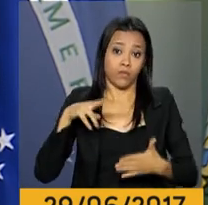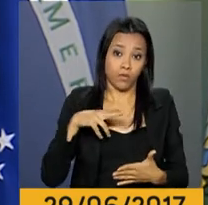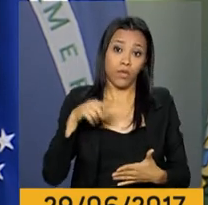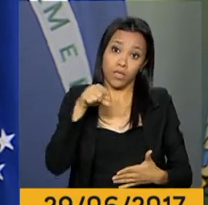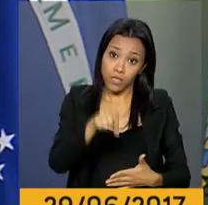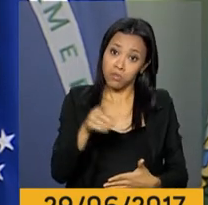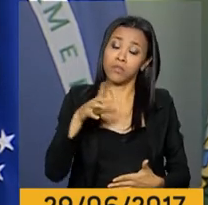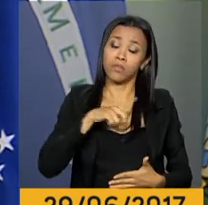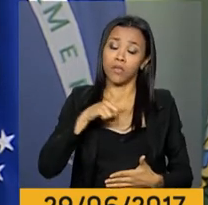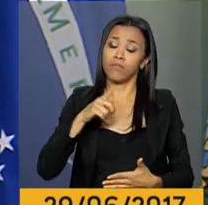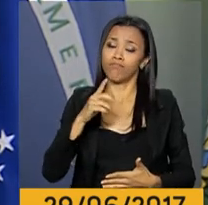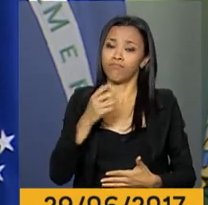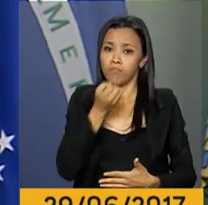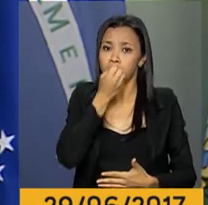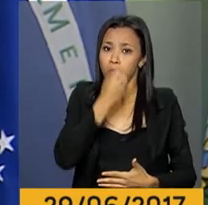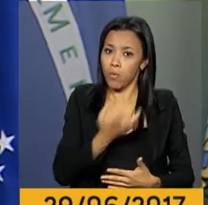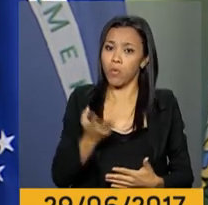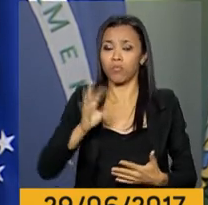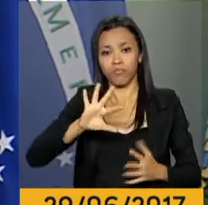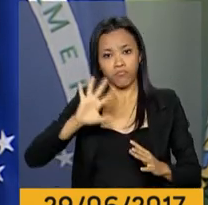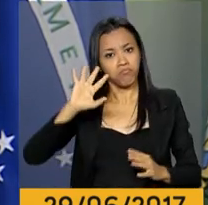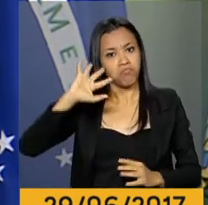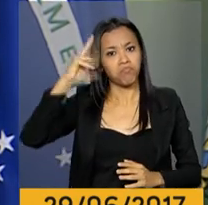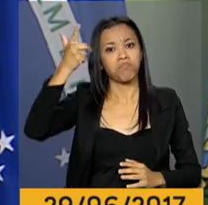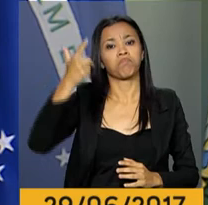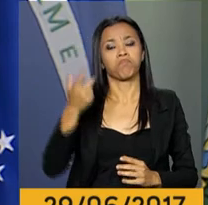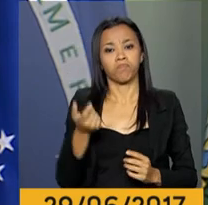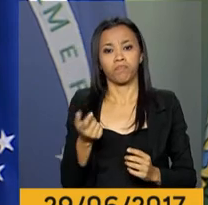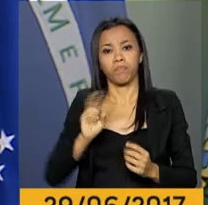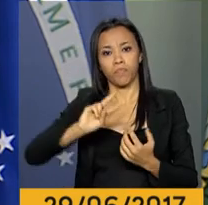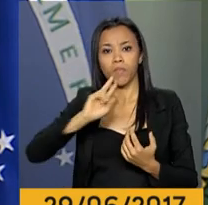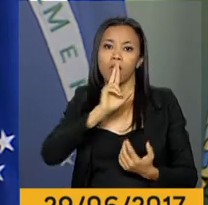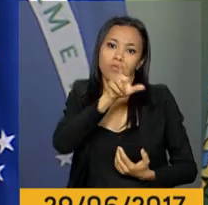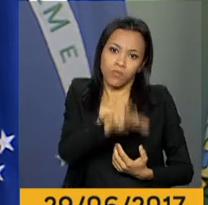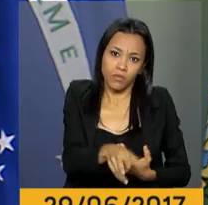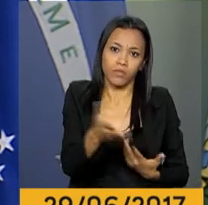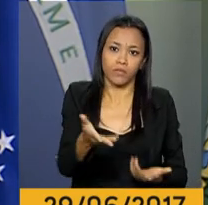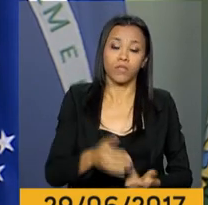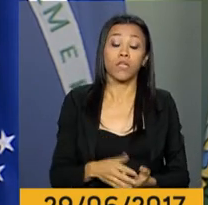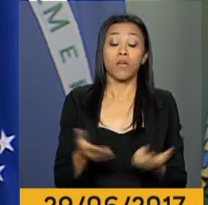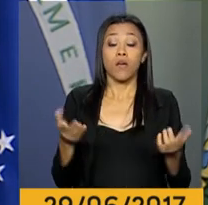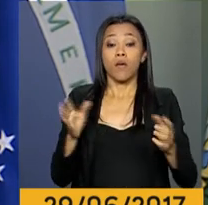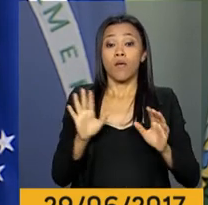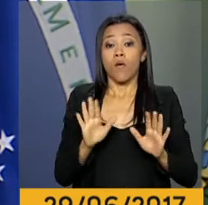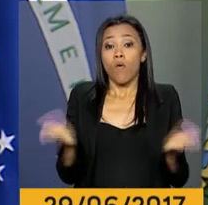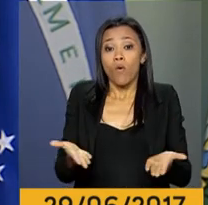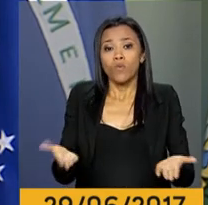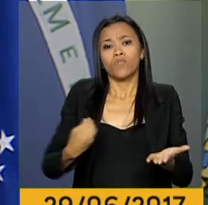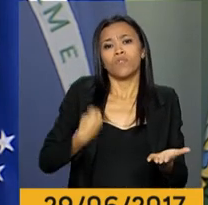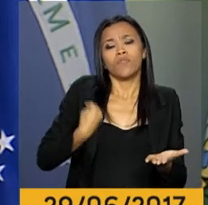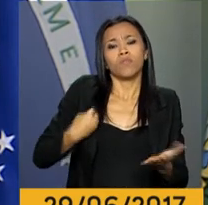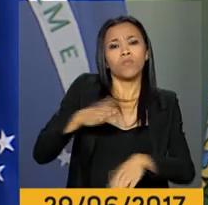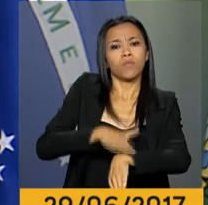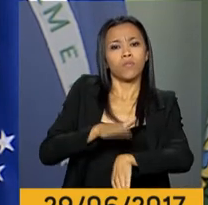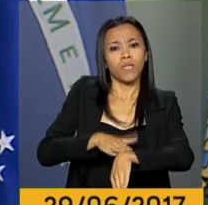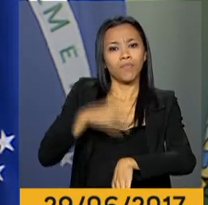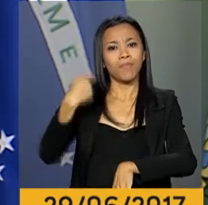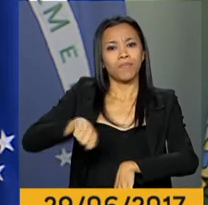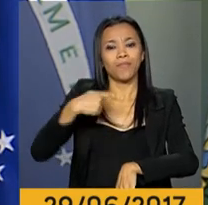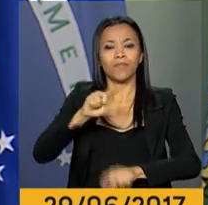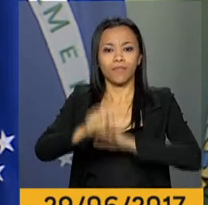resultados e hoje nós vivemos tempos que exigem mais do que nunca a